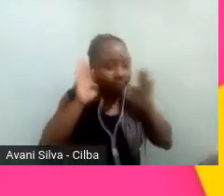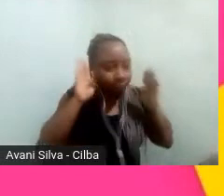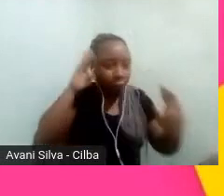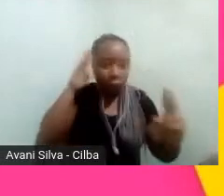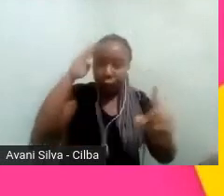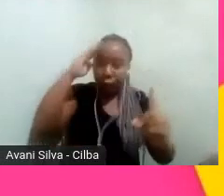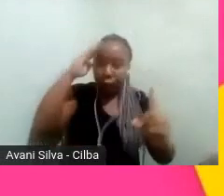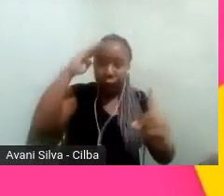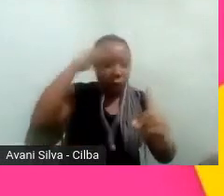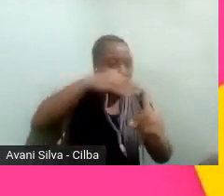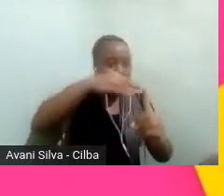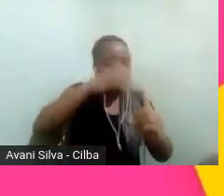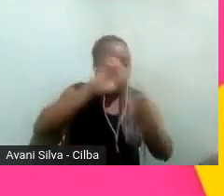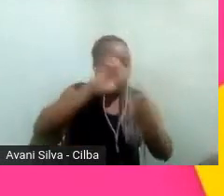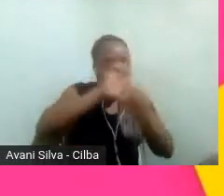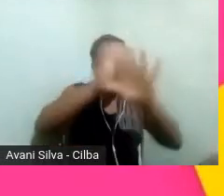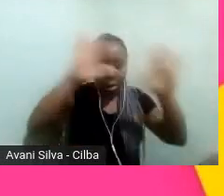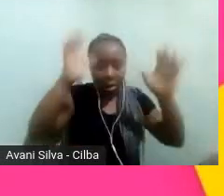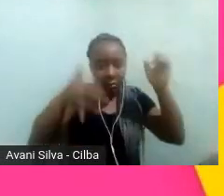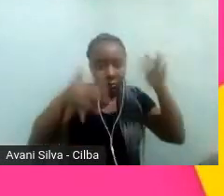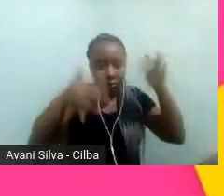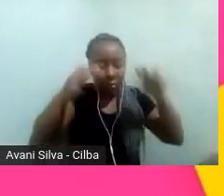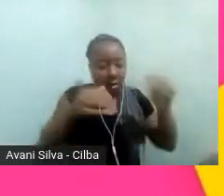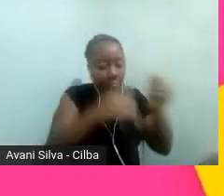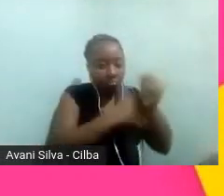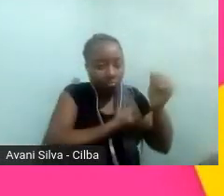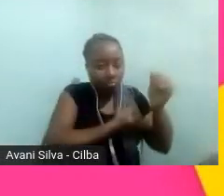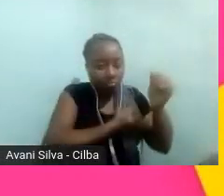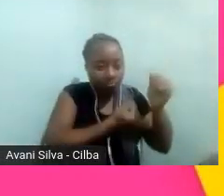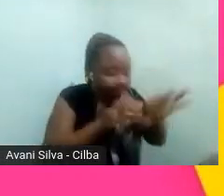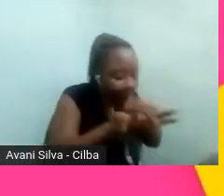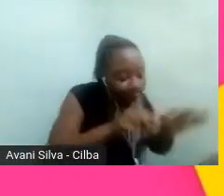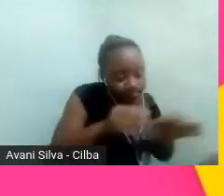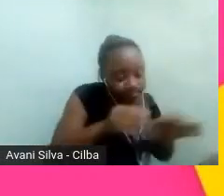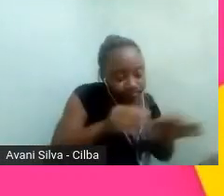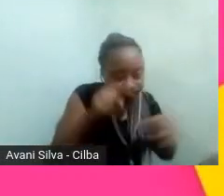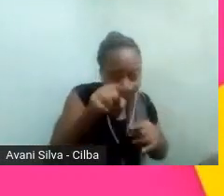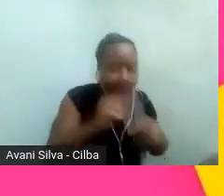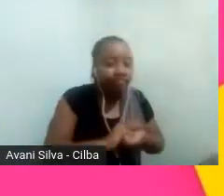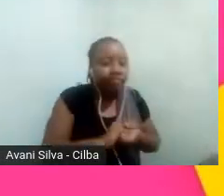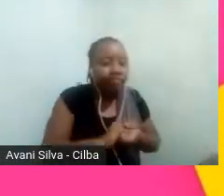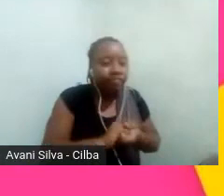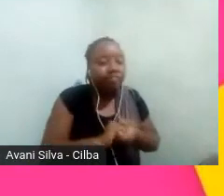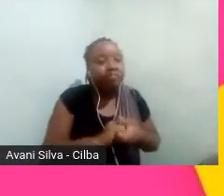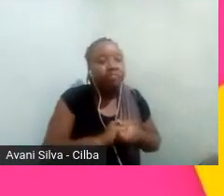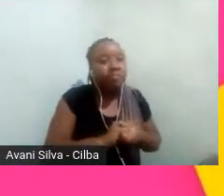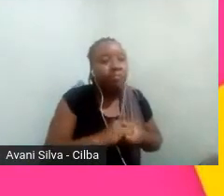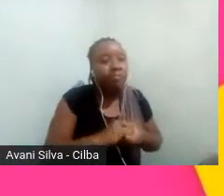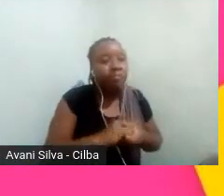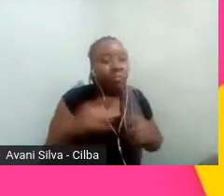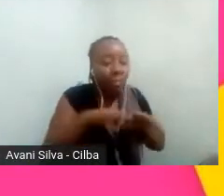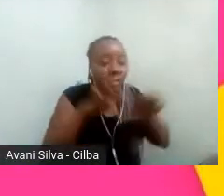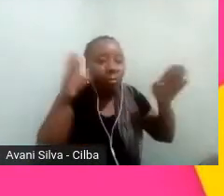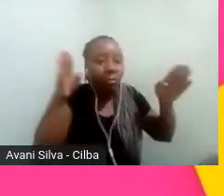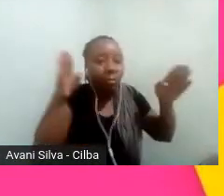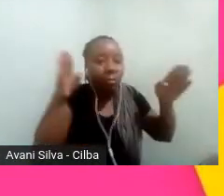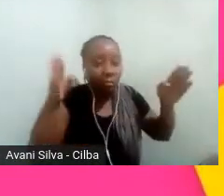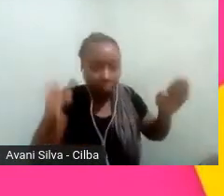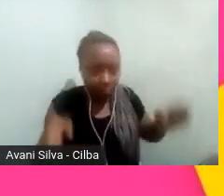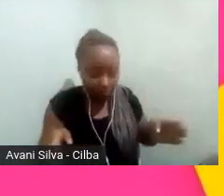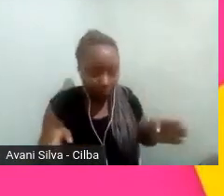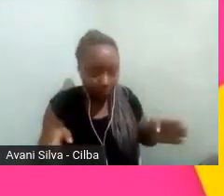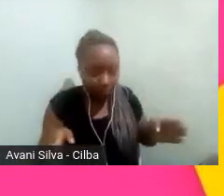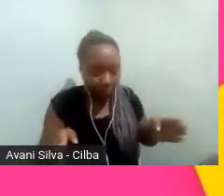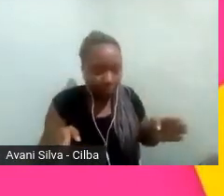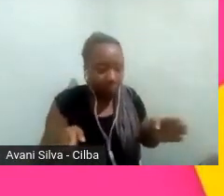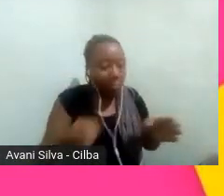na explicação desse código para vocês, tá bom? Então, eu vou manter aqui a mesa e o Arduino